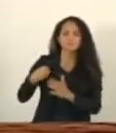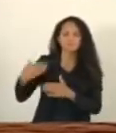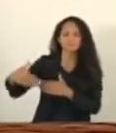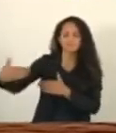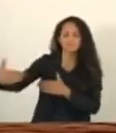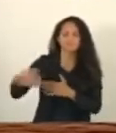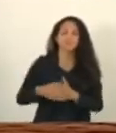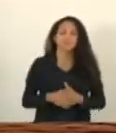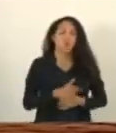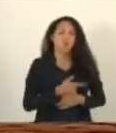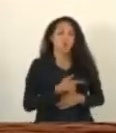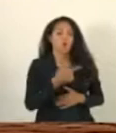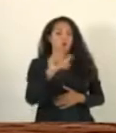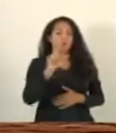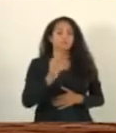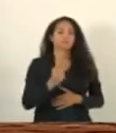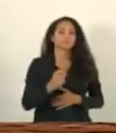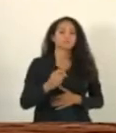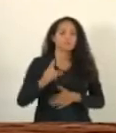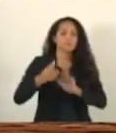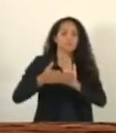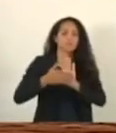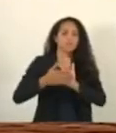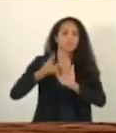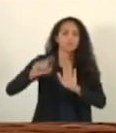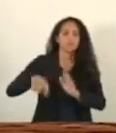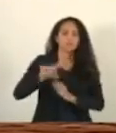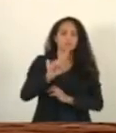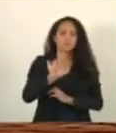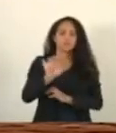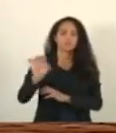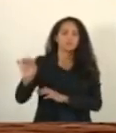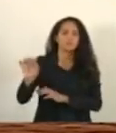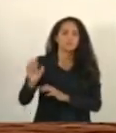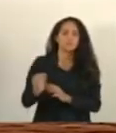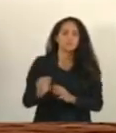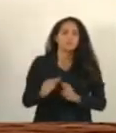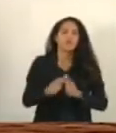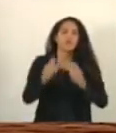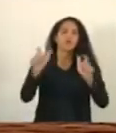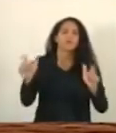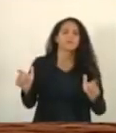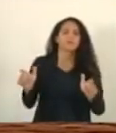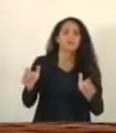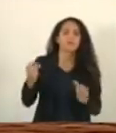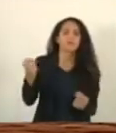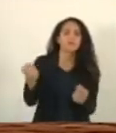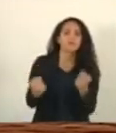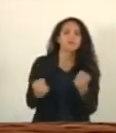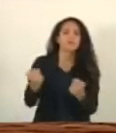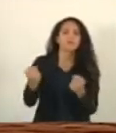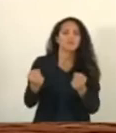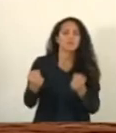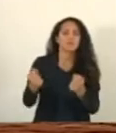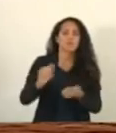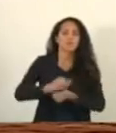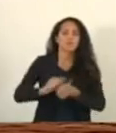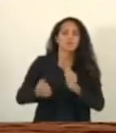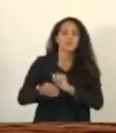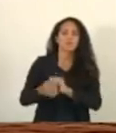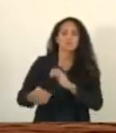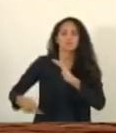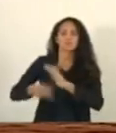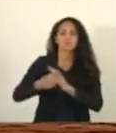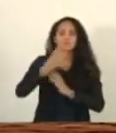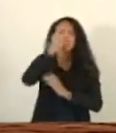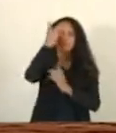indicação também é para aumentar o limite do valor de aquisição de veículos. Veículo adaptado para pessoa com